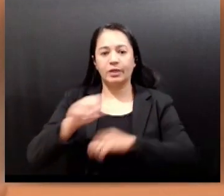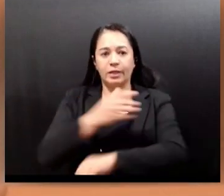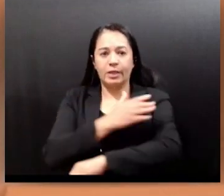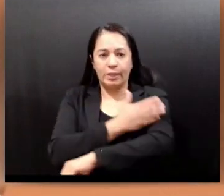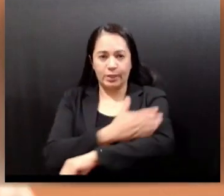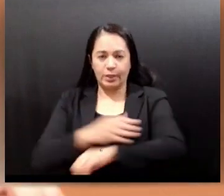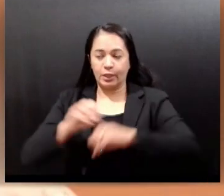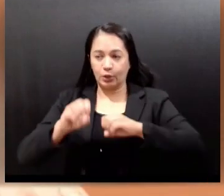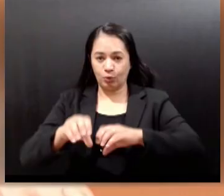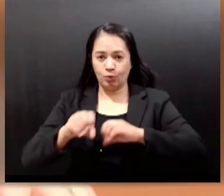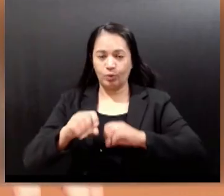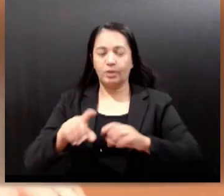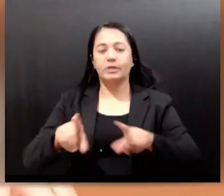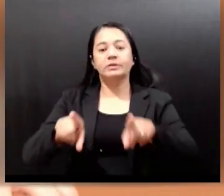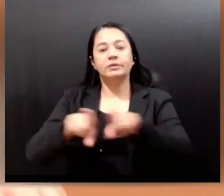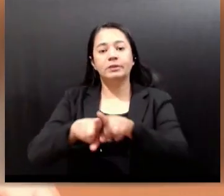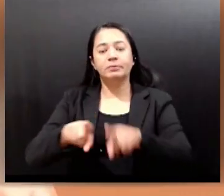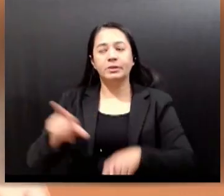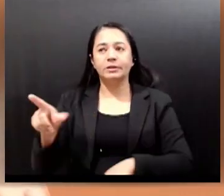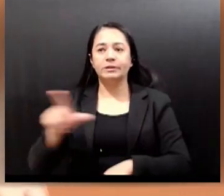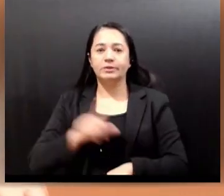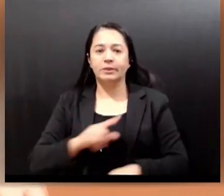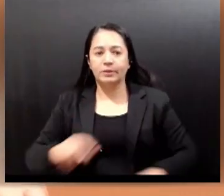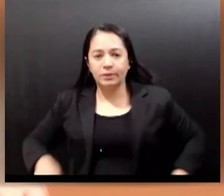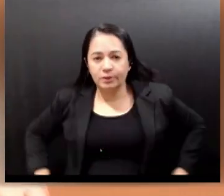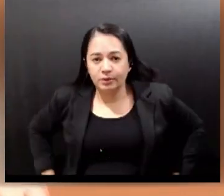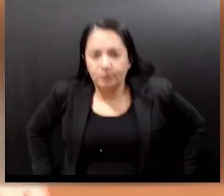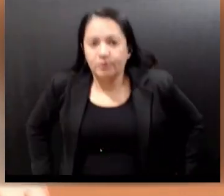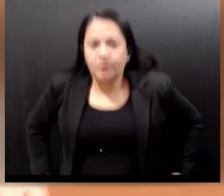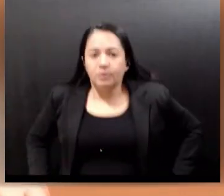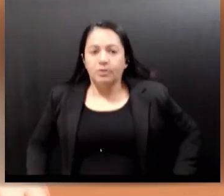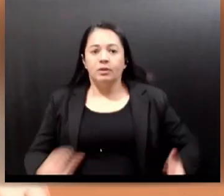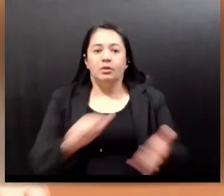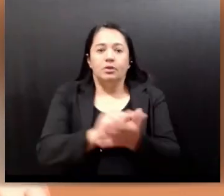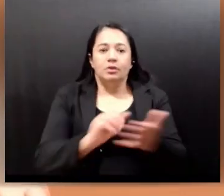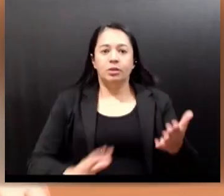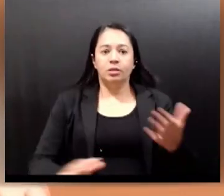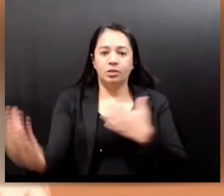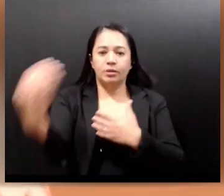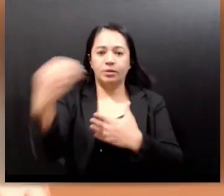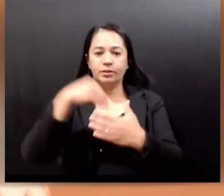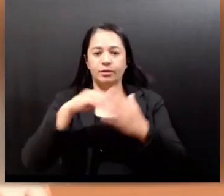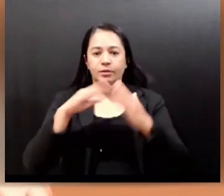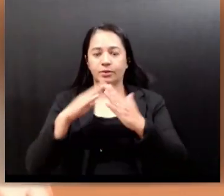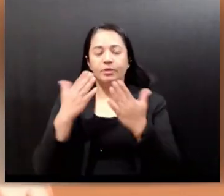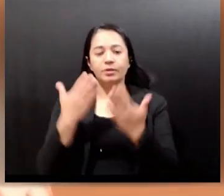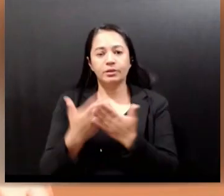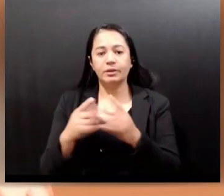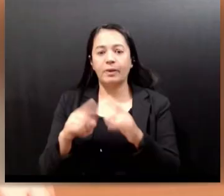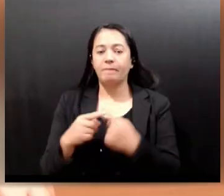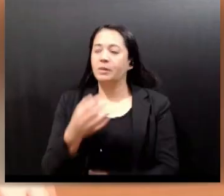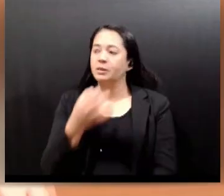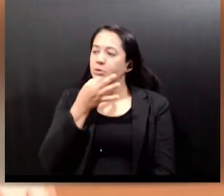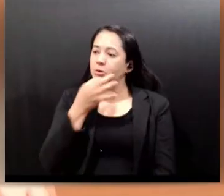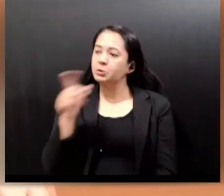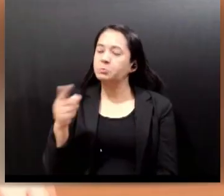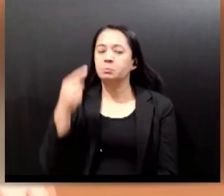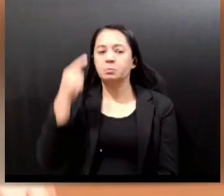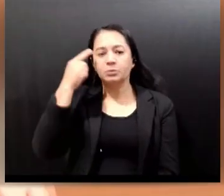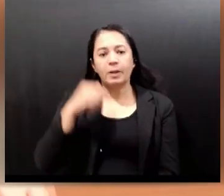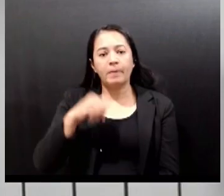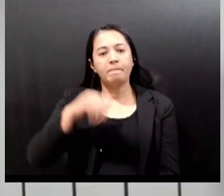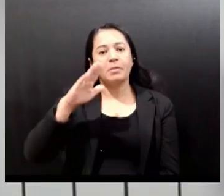Eles também têm atividades dentro das escolas, mas eu acho que a provocação para a gente pensar mais sempre é válida.